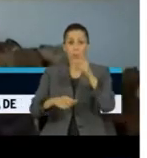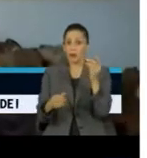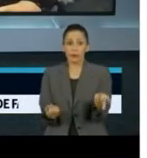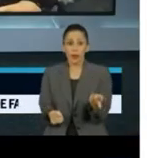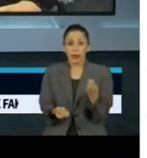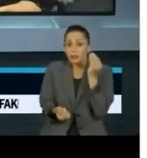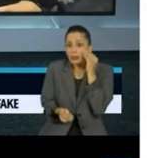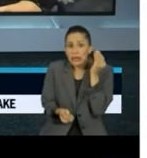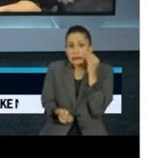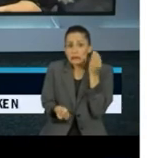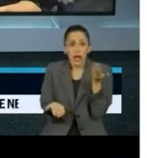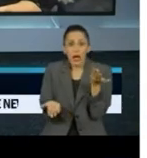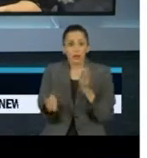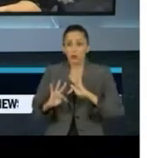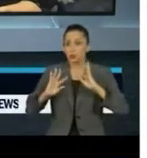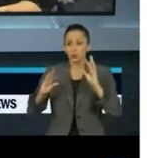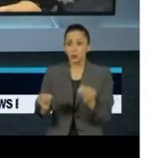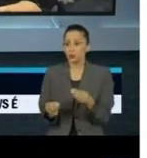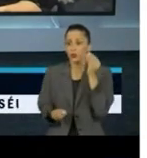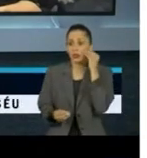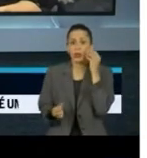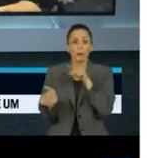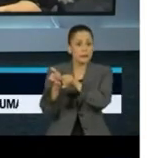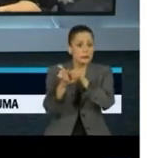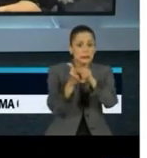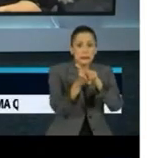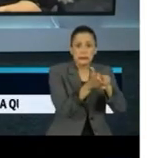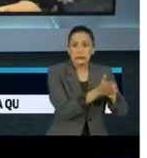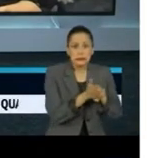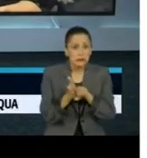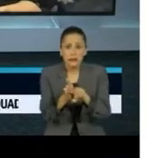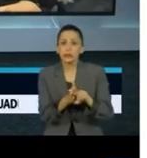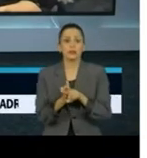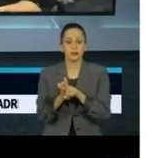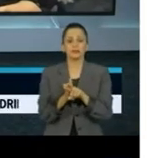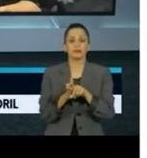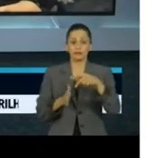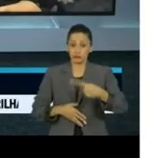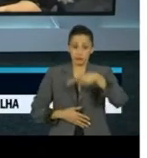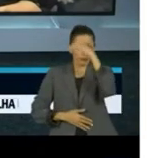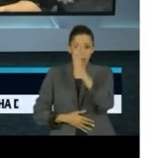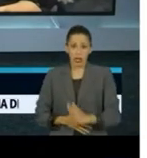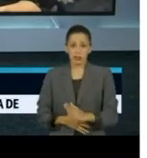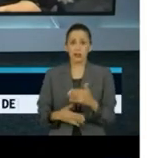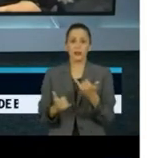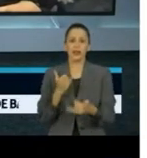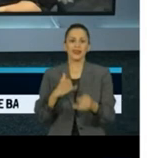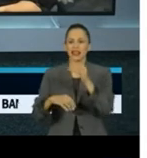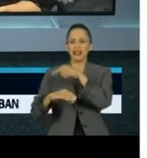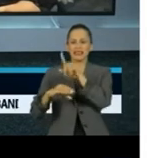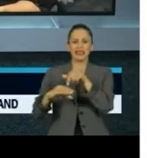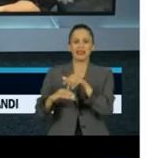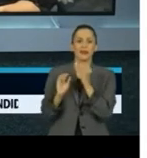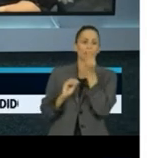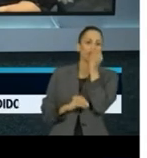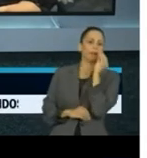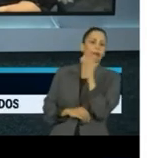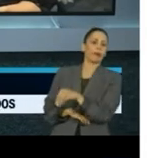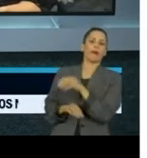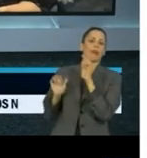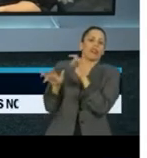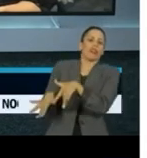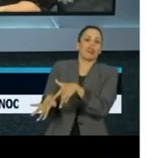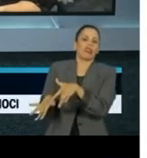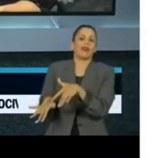os lados. A ciência é o patinho feio no Brasil. Ninguém presta atenção em ciência, ninguém dá muito valor à ciência,